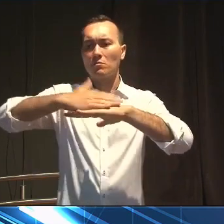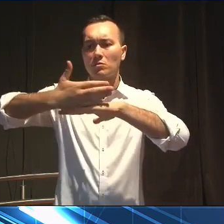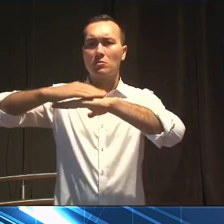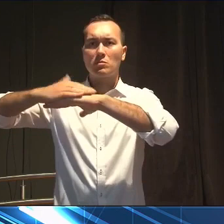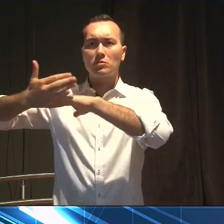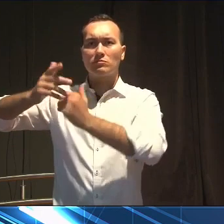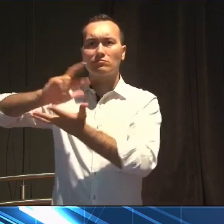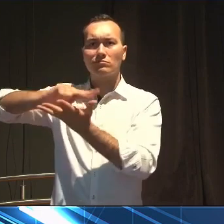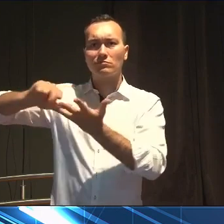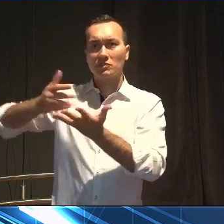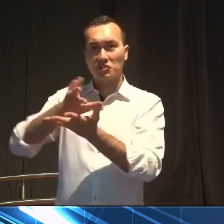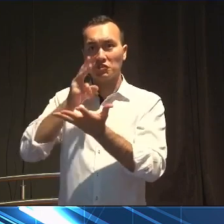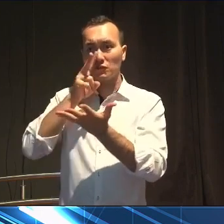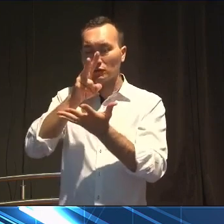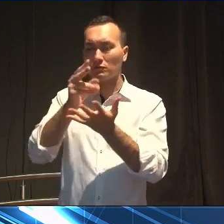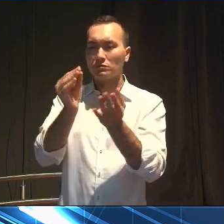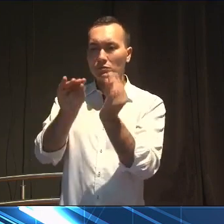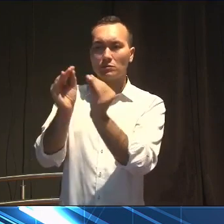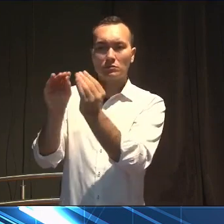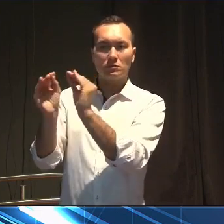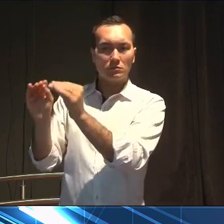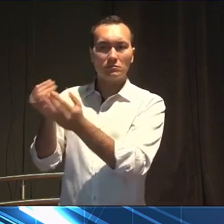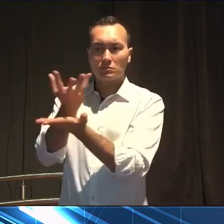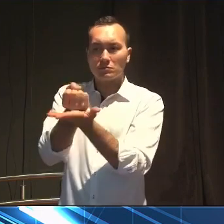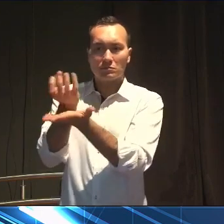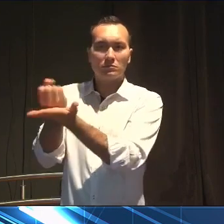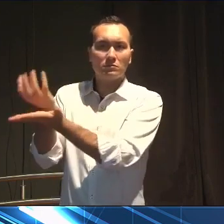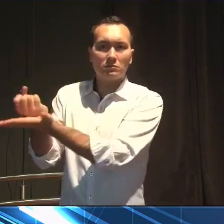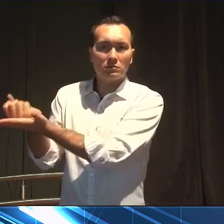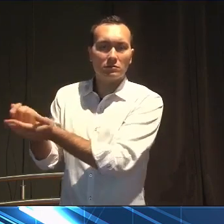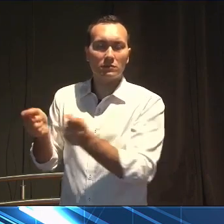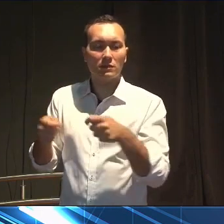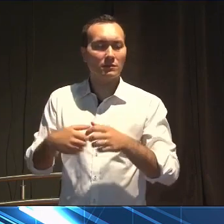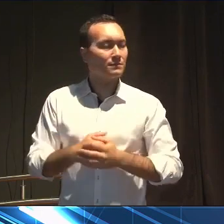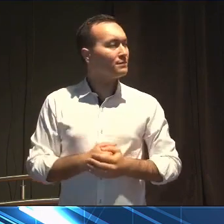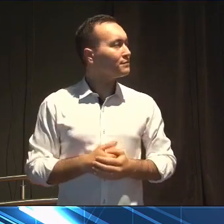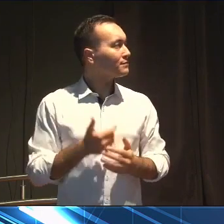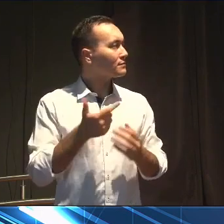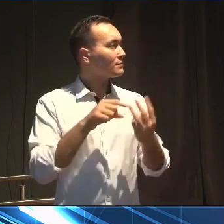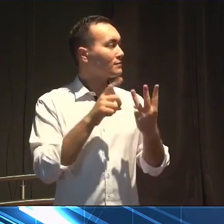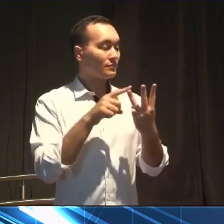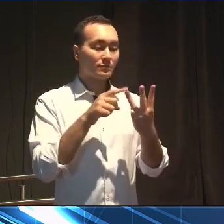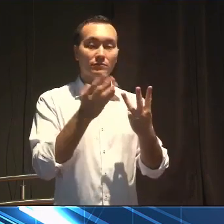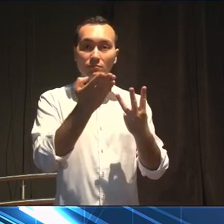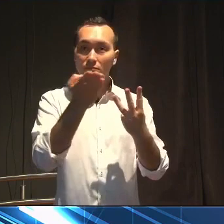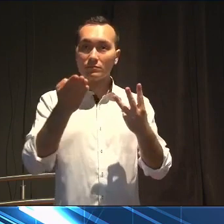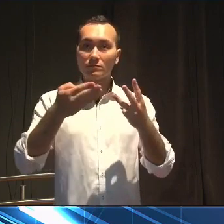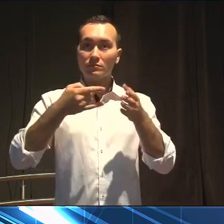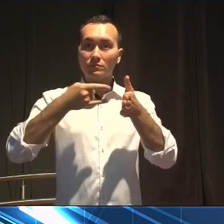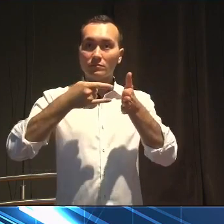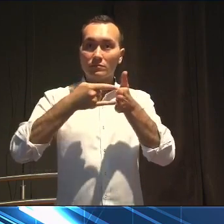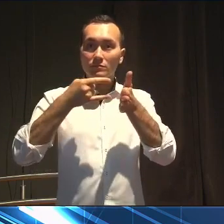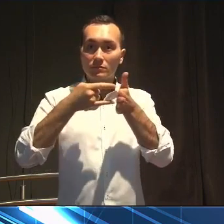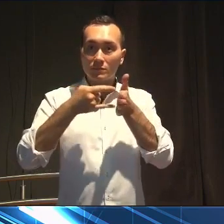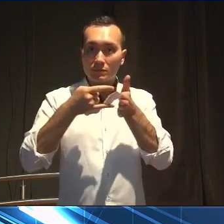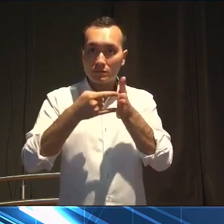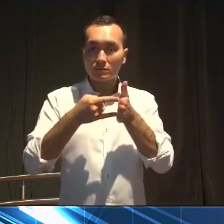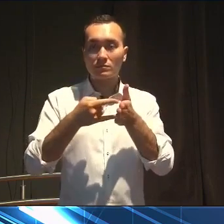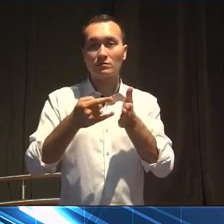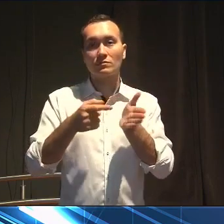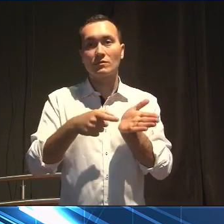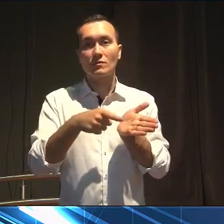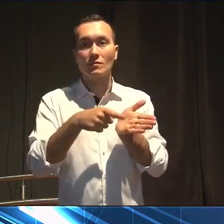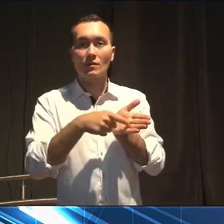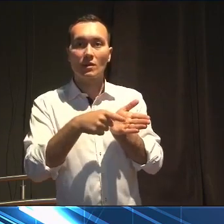dentro. E existe uma versão para desenvolvedores do Omniverse, para quem quiser desenvolver conectores e plugins